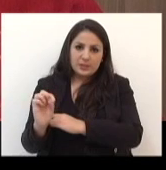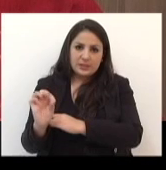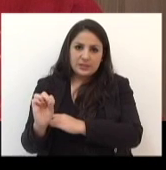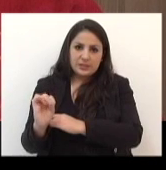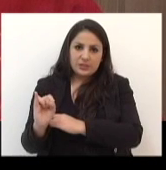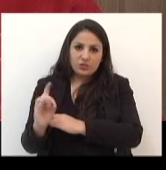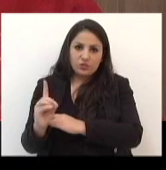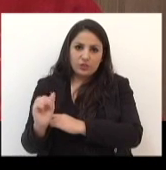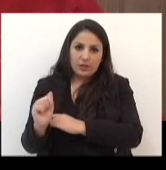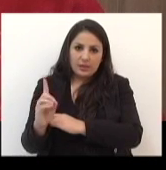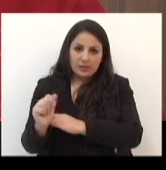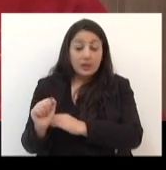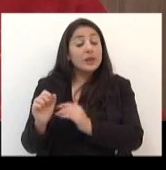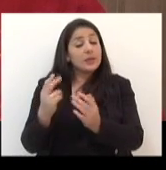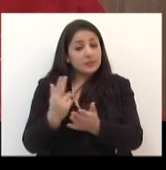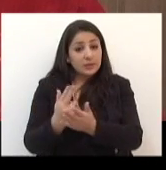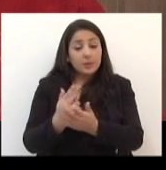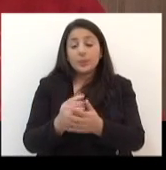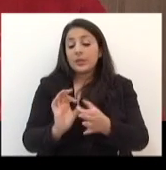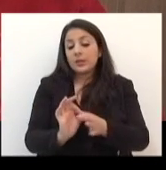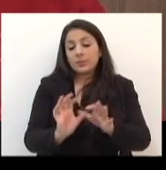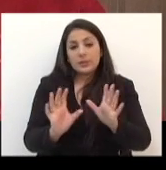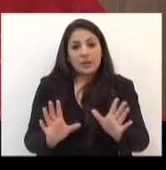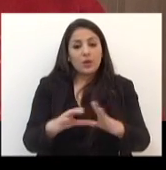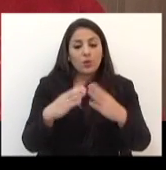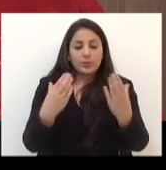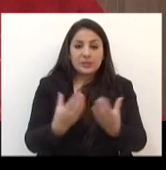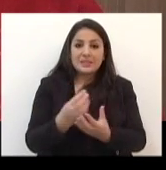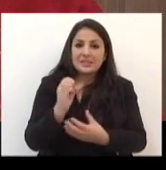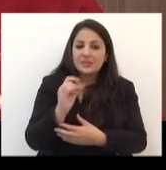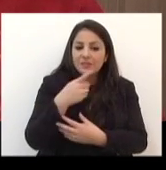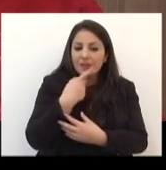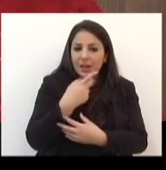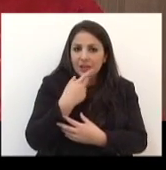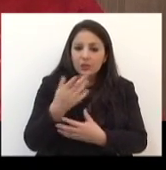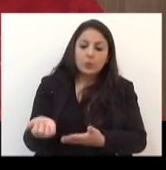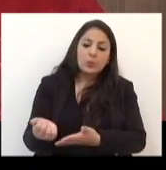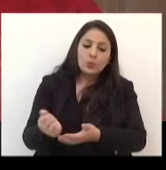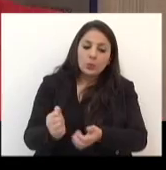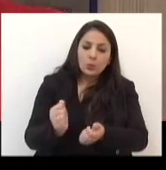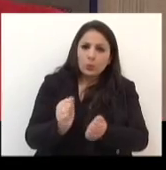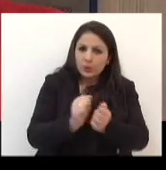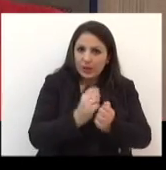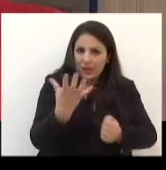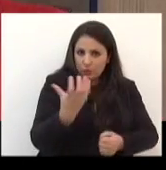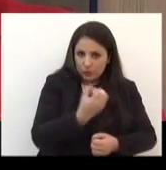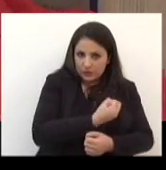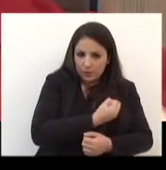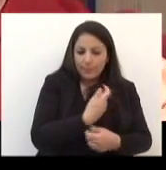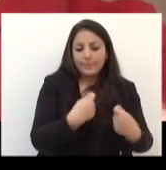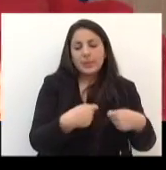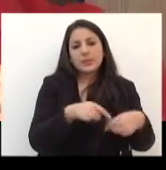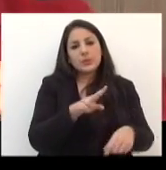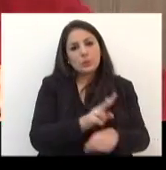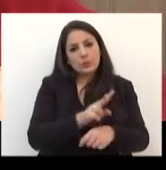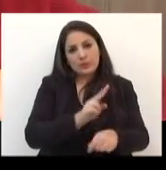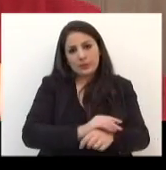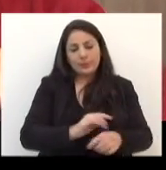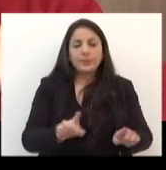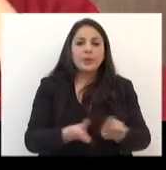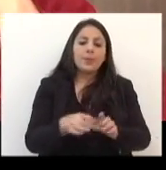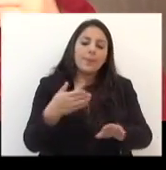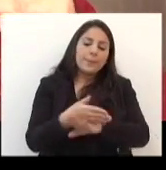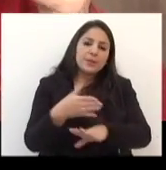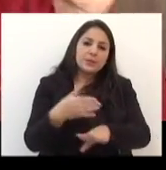está à disposição da sociedade, mas se tratando de um acolhimento, ela tem que ser prioritário. Ao participar do programa, a